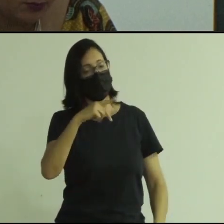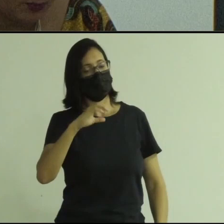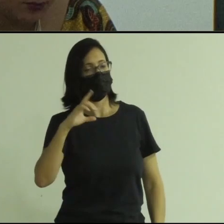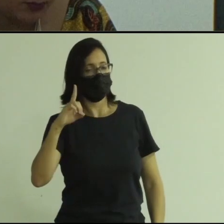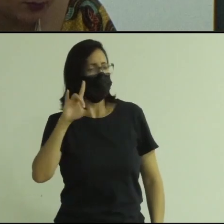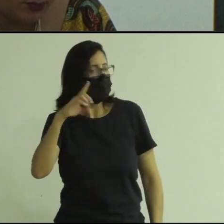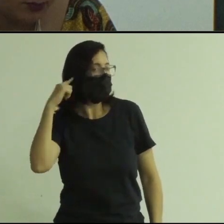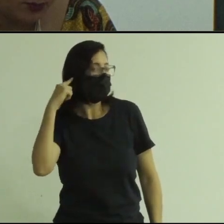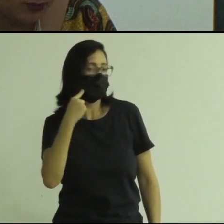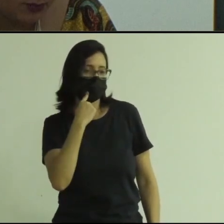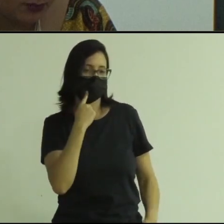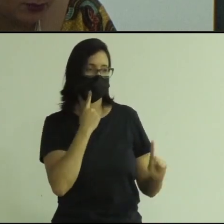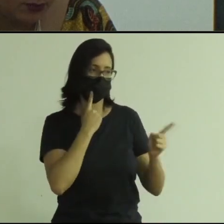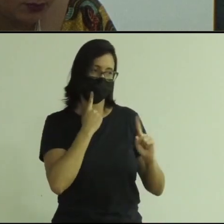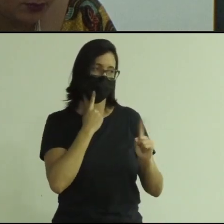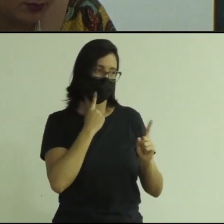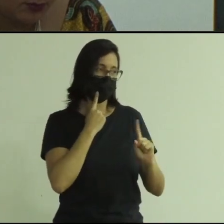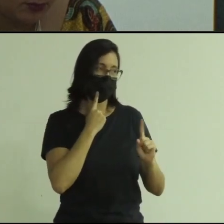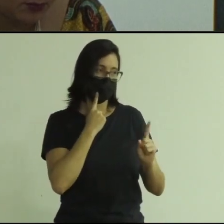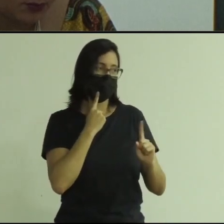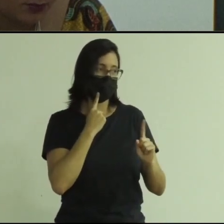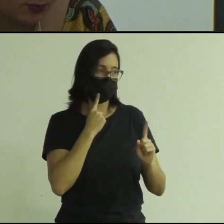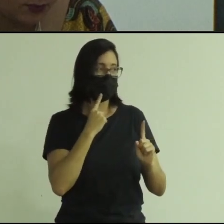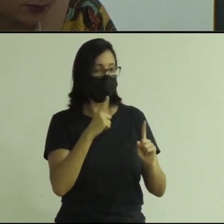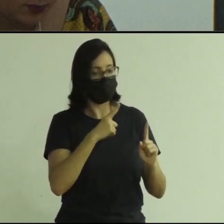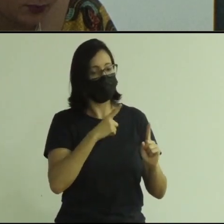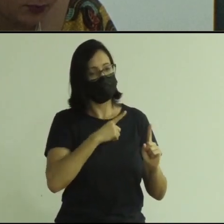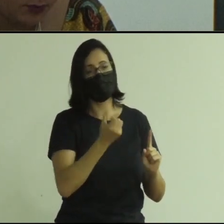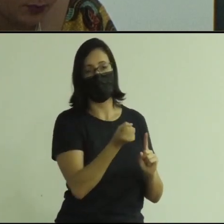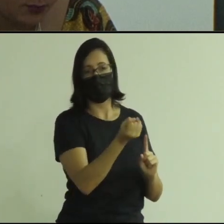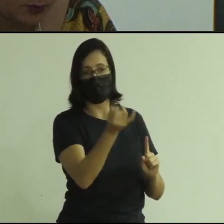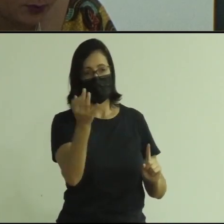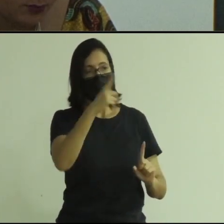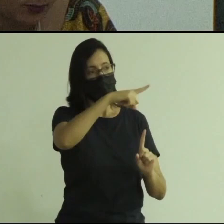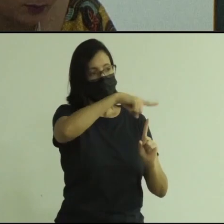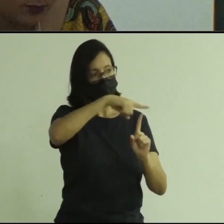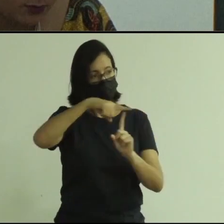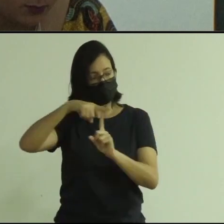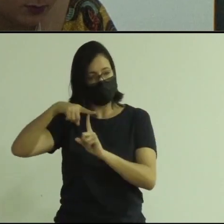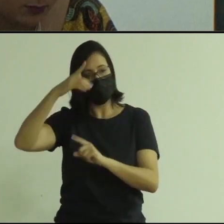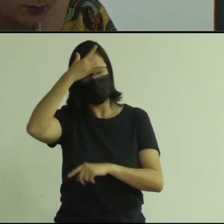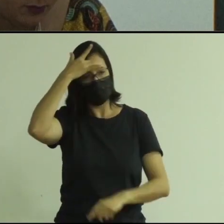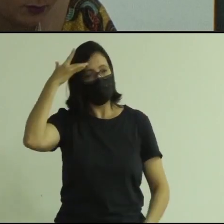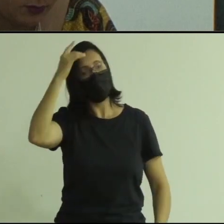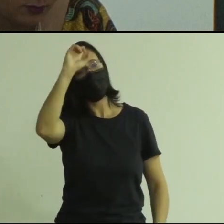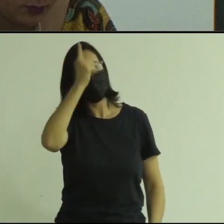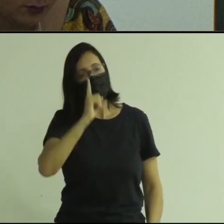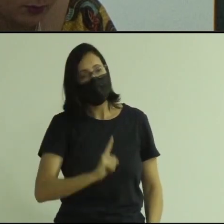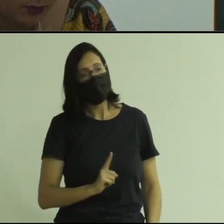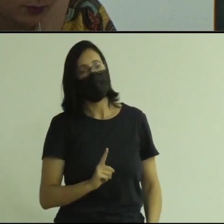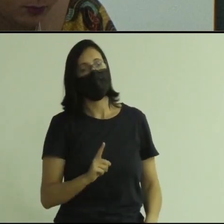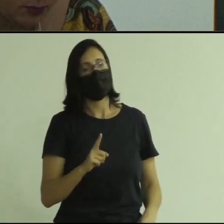que é somente um tipo de deficiência, né? Mas as pessoas com deficiência, as pessoas com